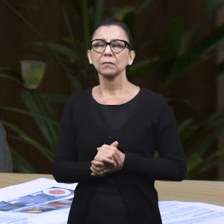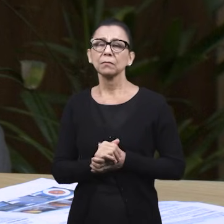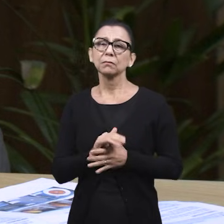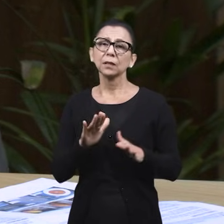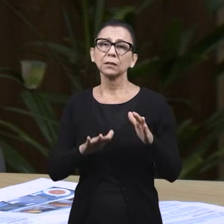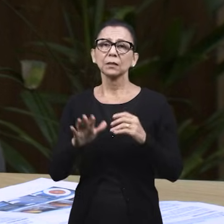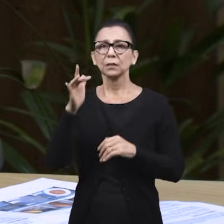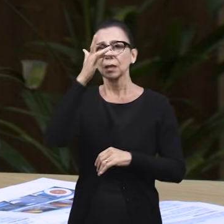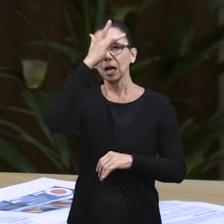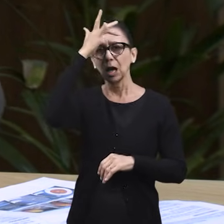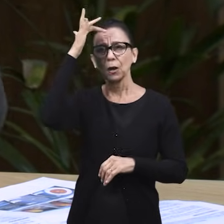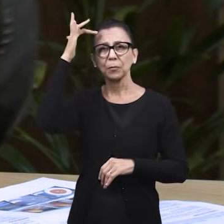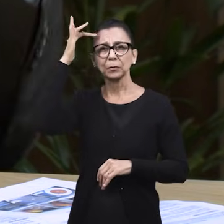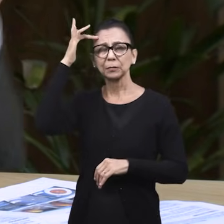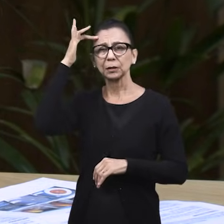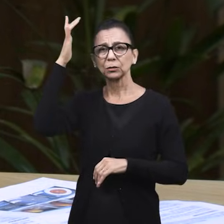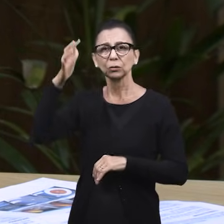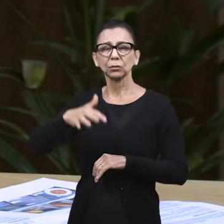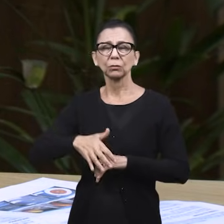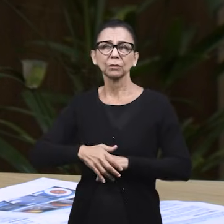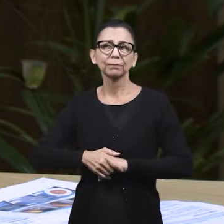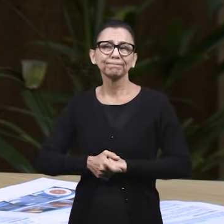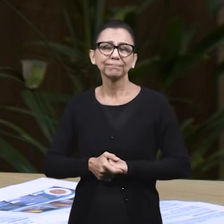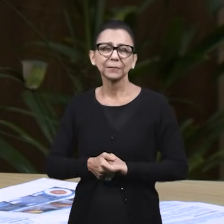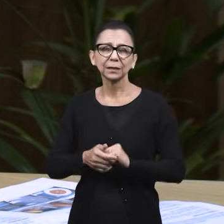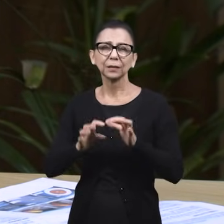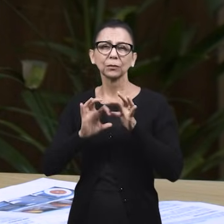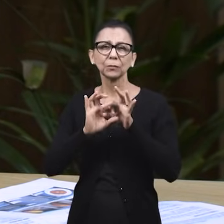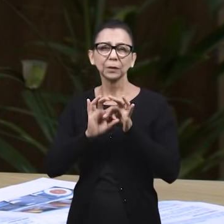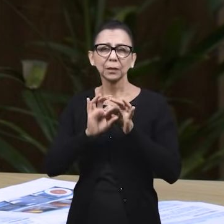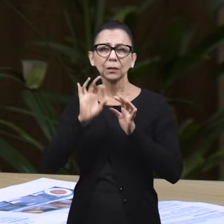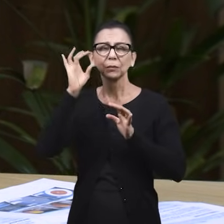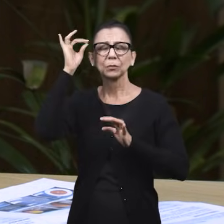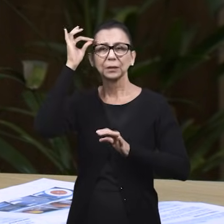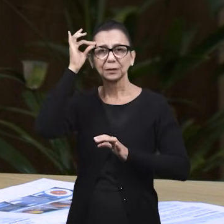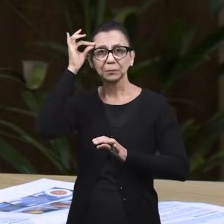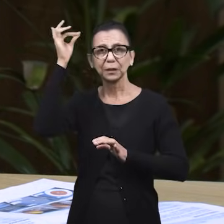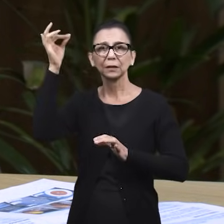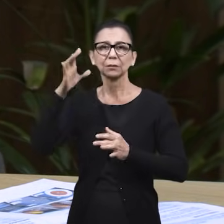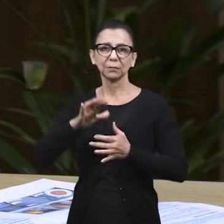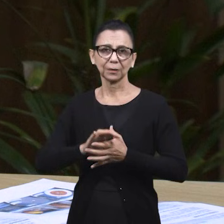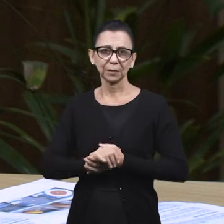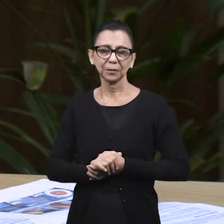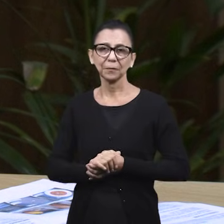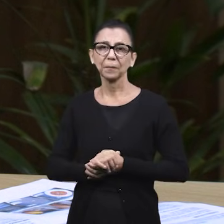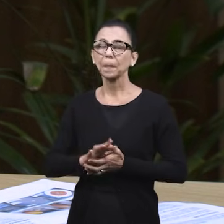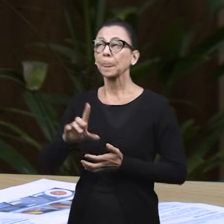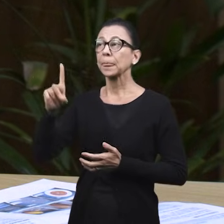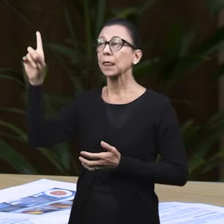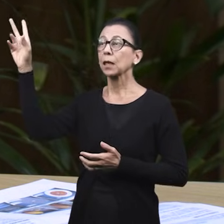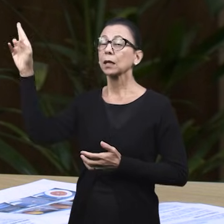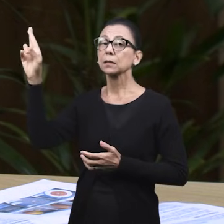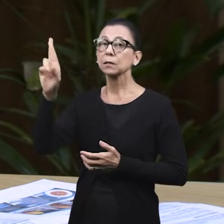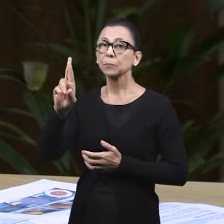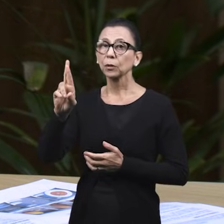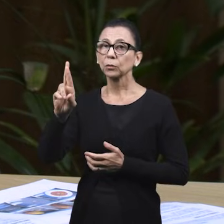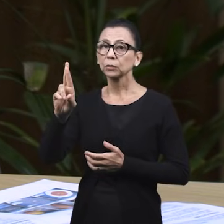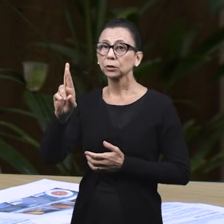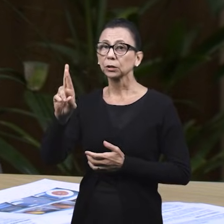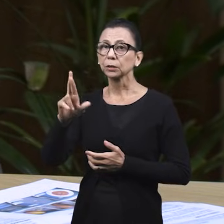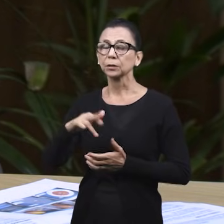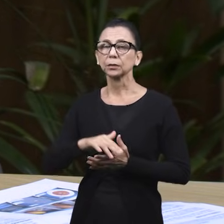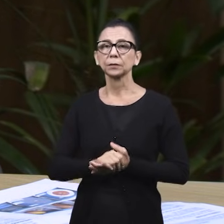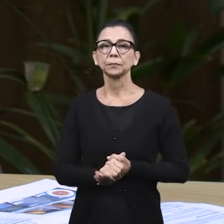do Espírito que o Senhor responde de qualquer maneira. Não tem regra para isso. Apesar de que nós vamos